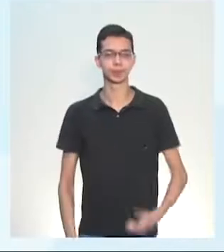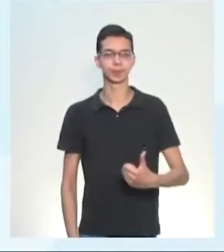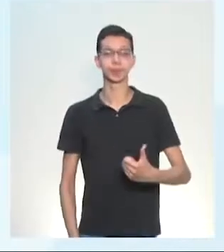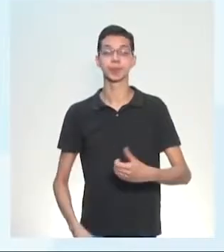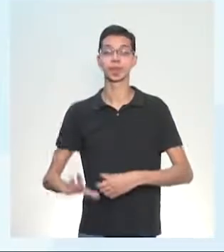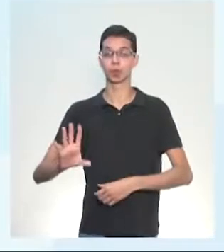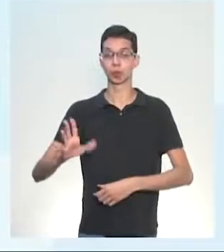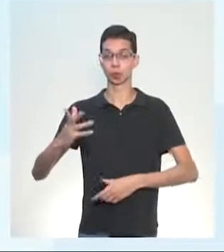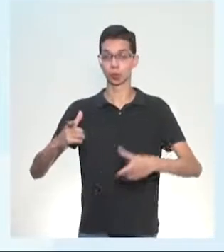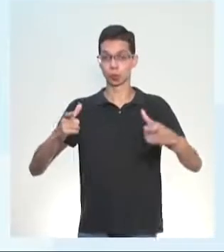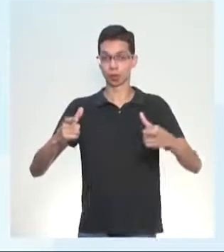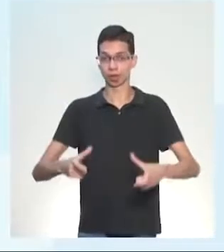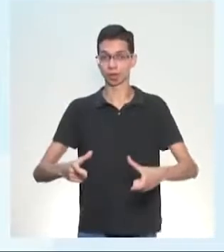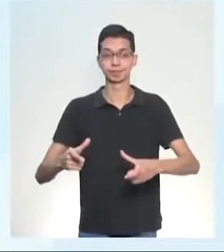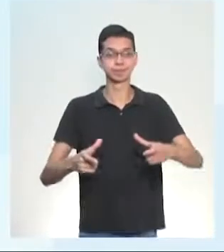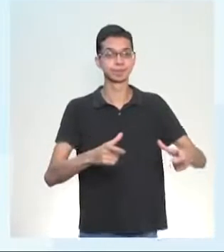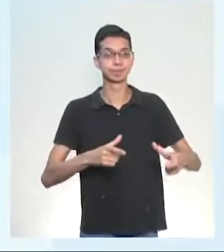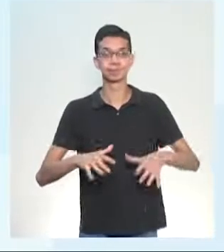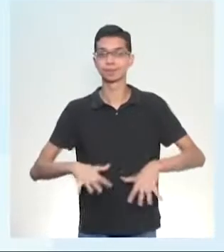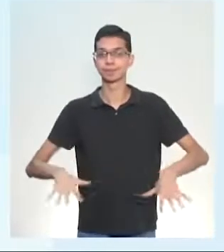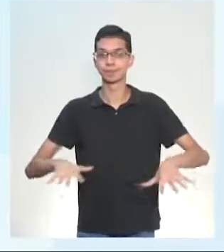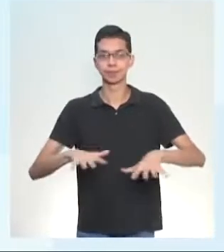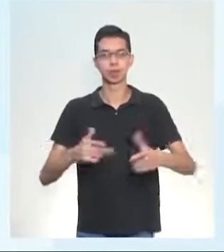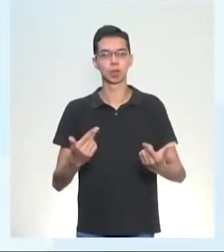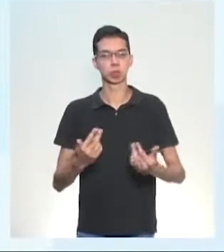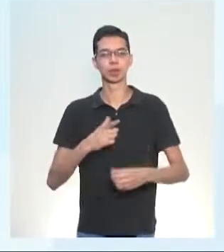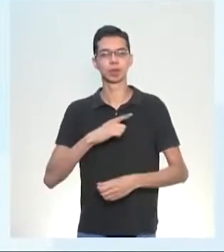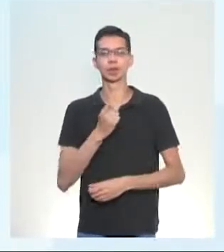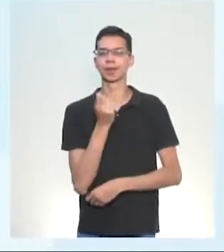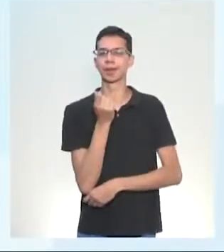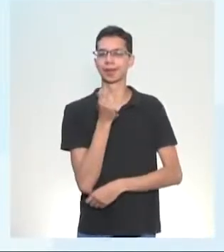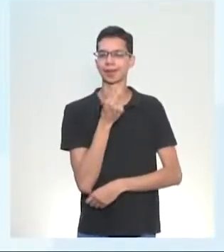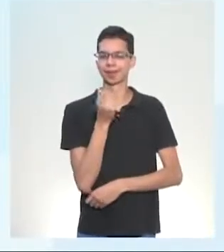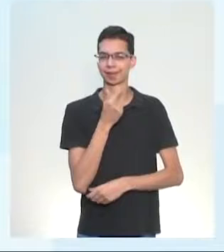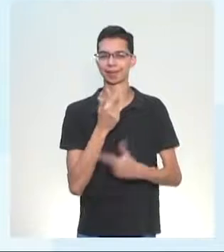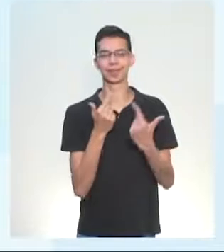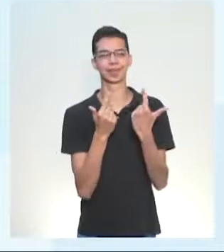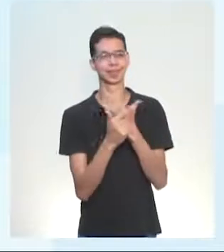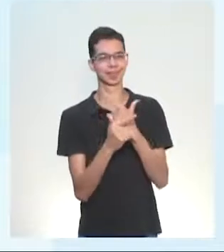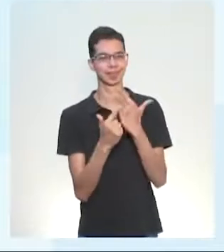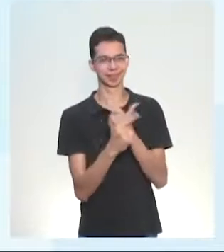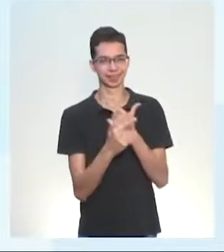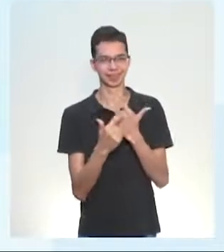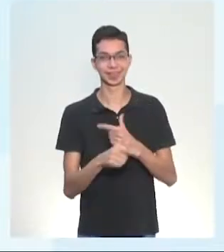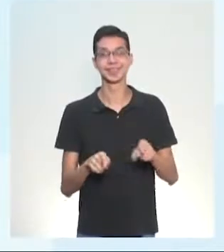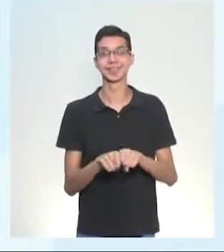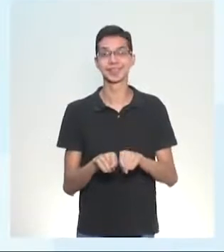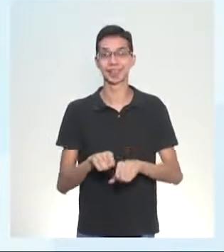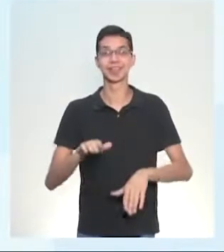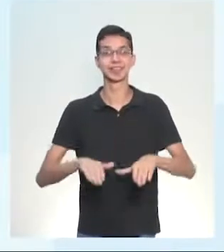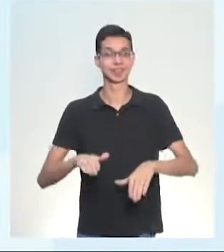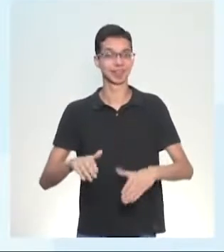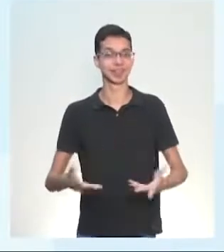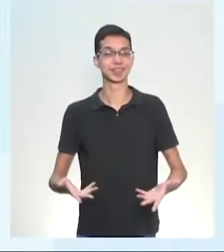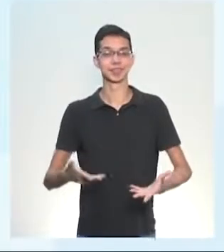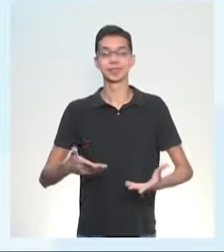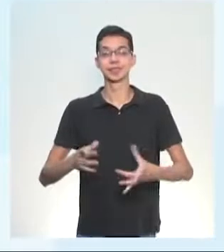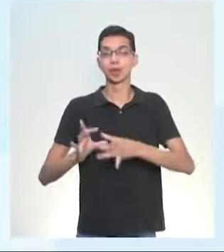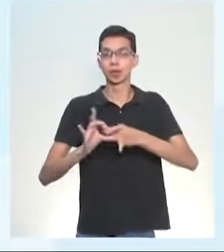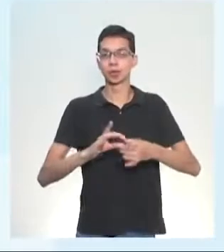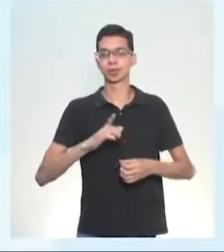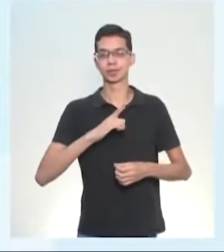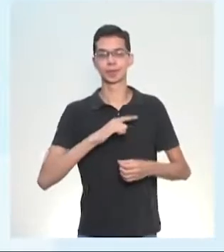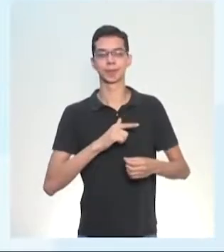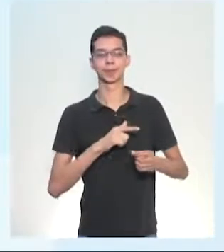e espaço. É acompanhada de sátira, aquela situação de humor, até mesmo de ridicularizar, depende do contexto,